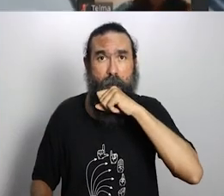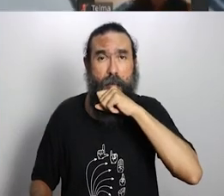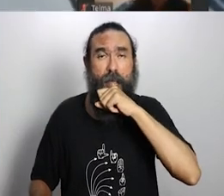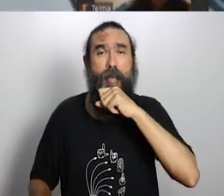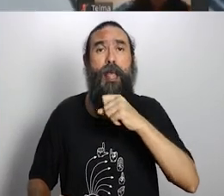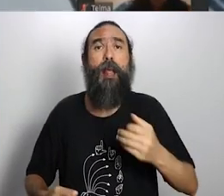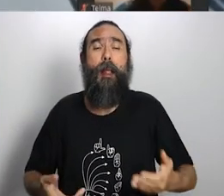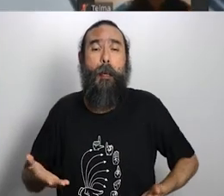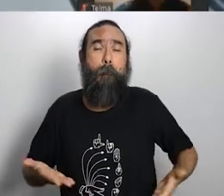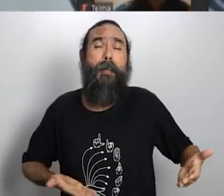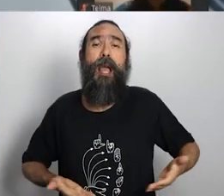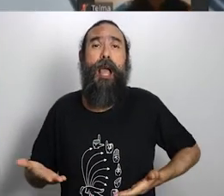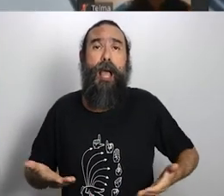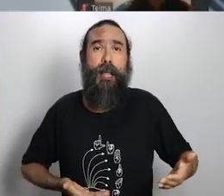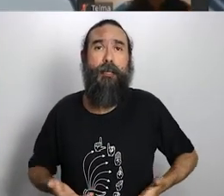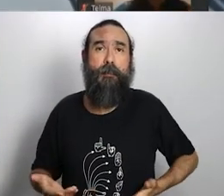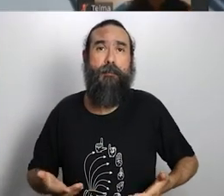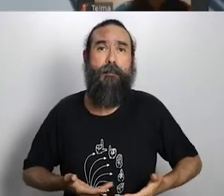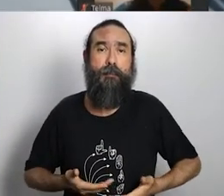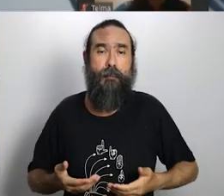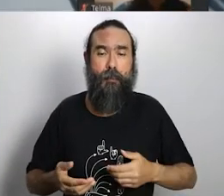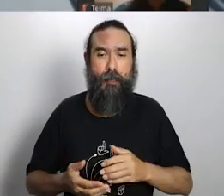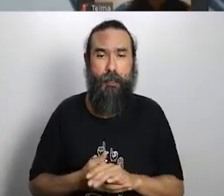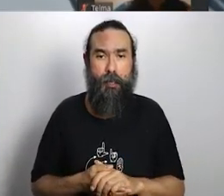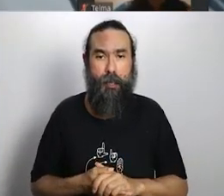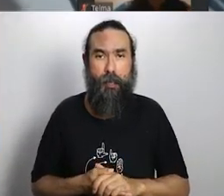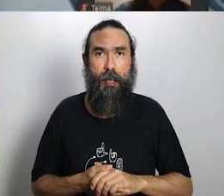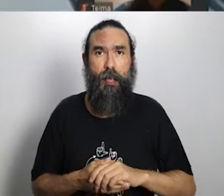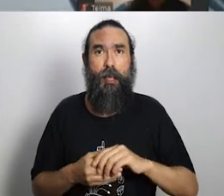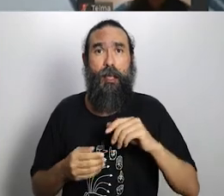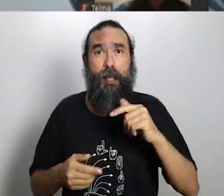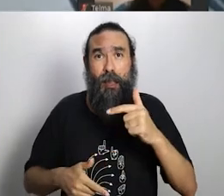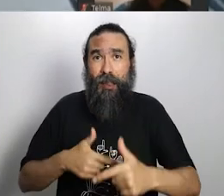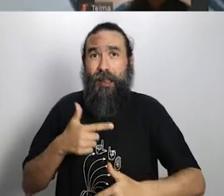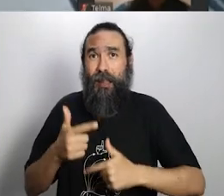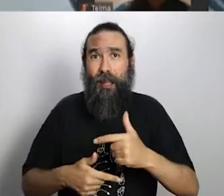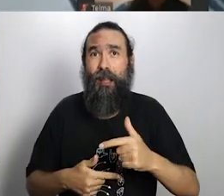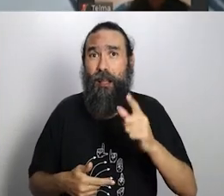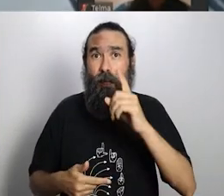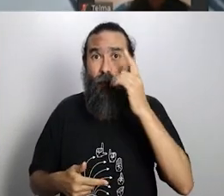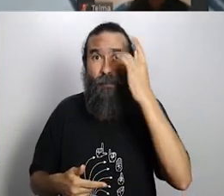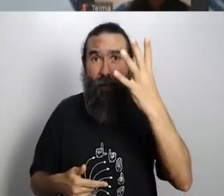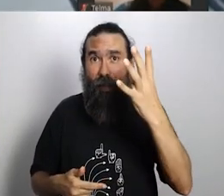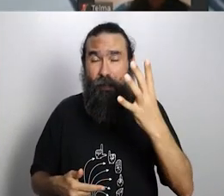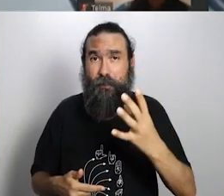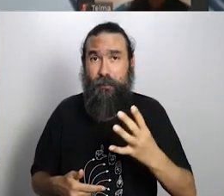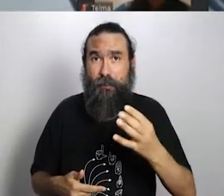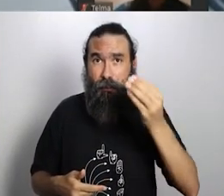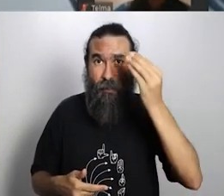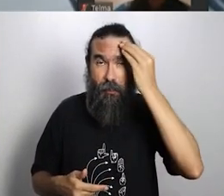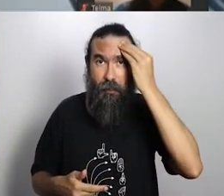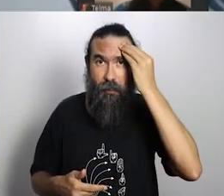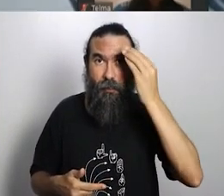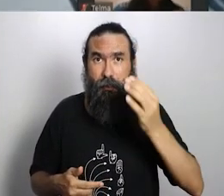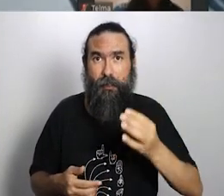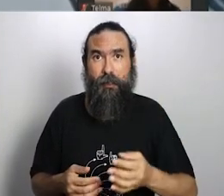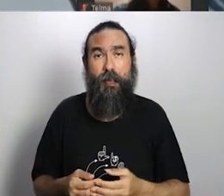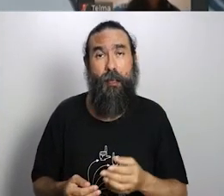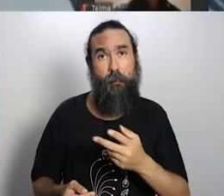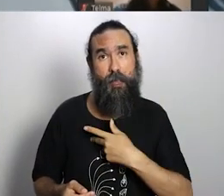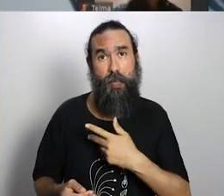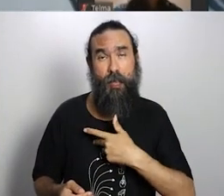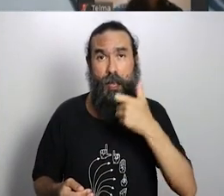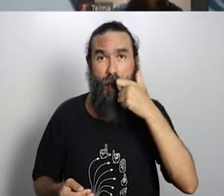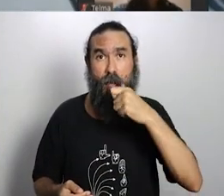nada? A minha mãe faleceu, não alcançou o meu sucesso. O meu pai faleceu